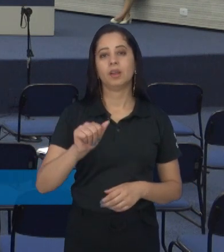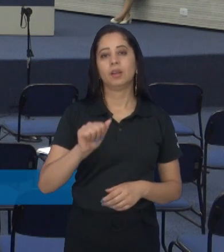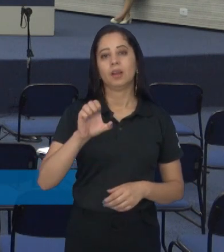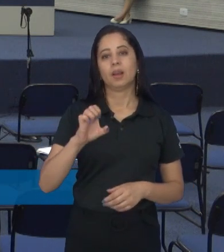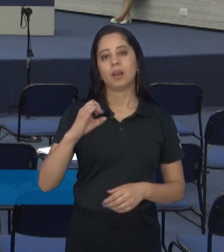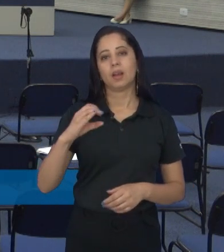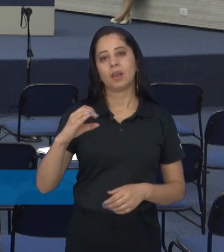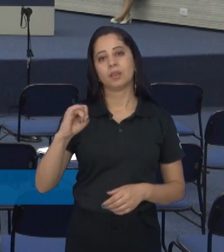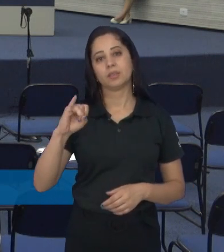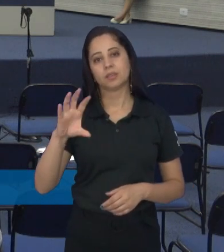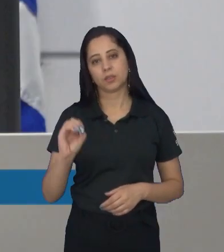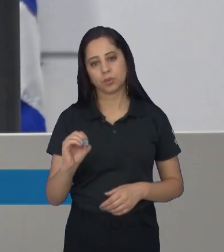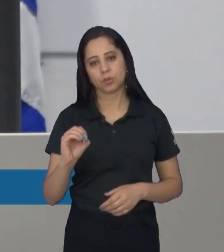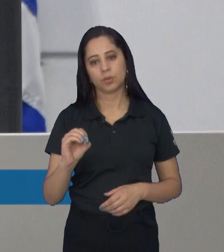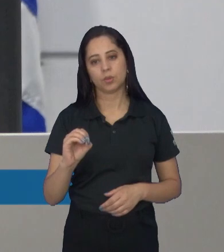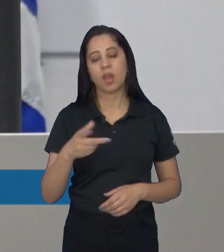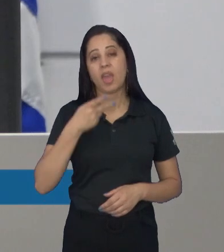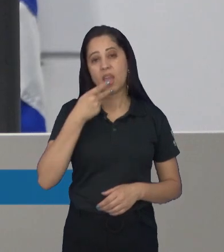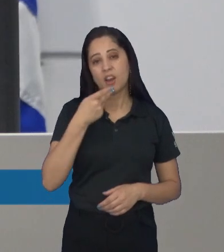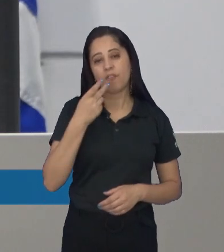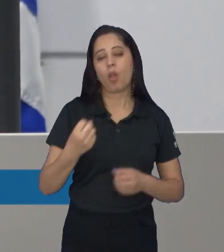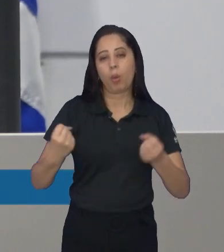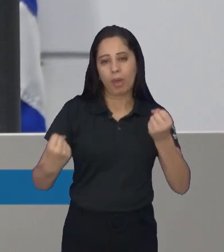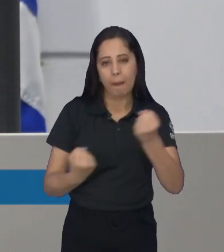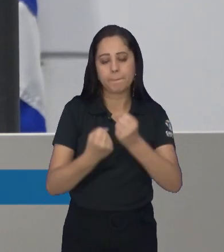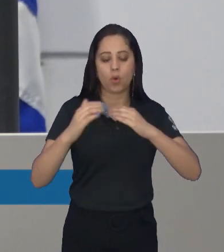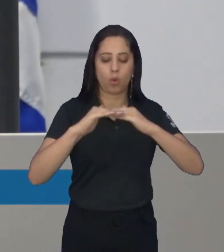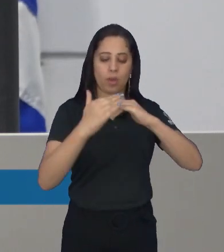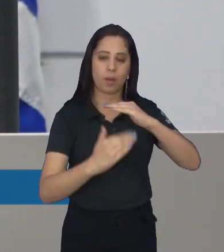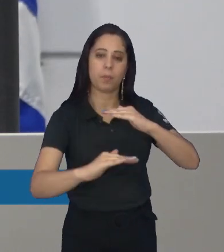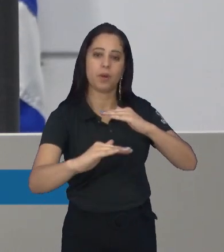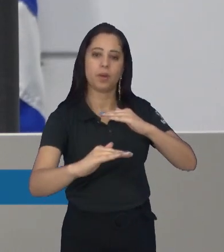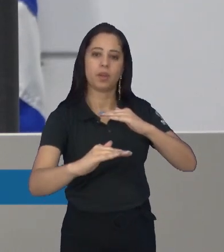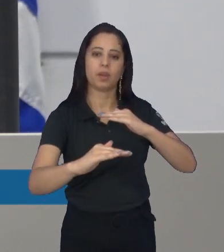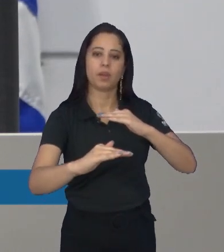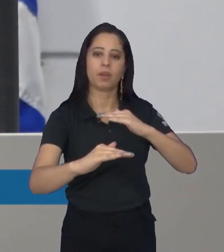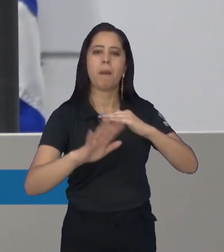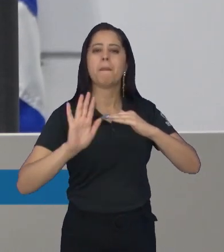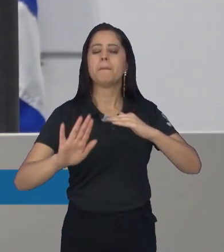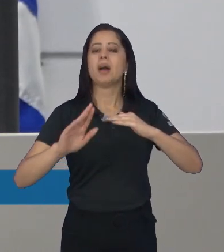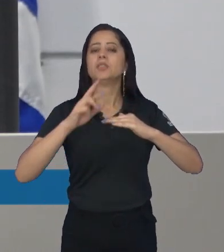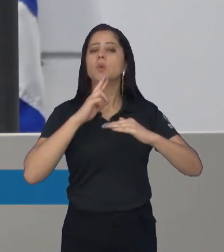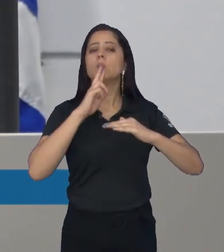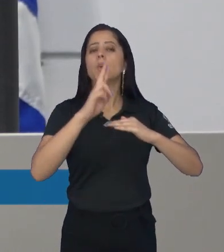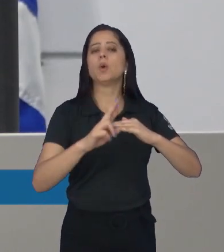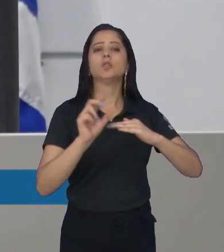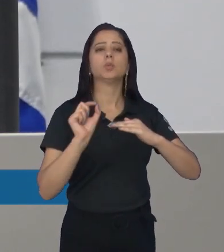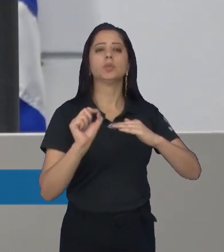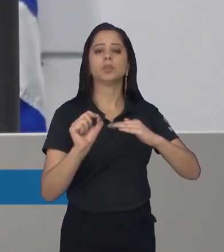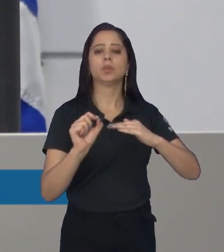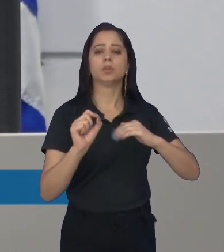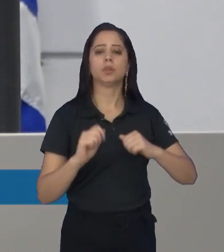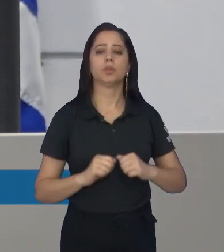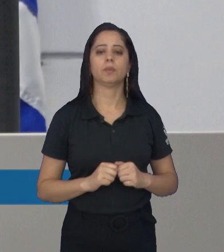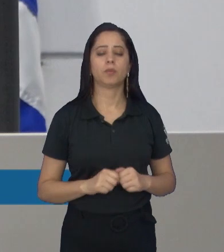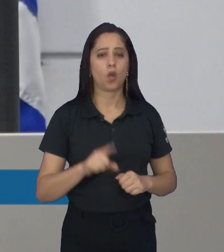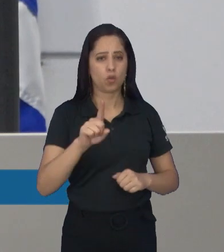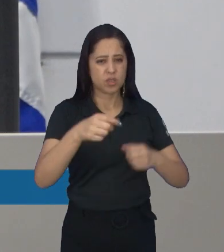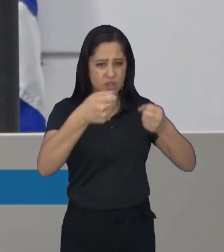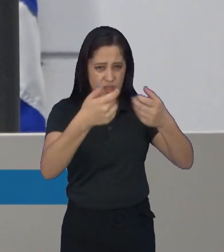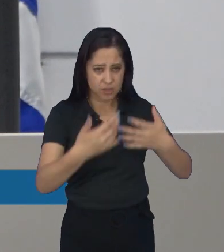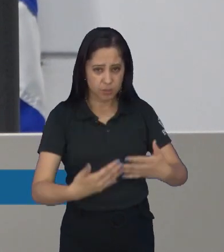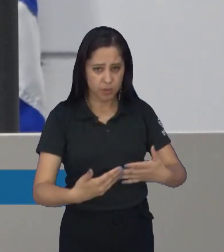contextualizou seu apoio ao banhado falou o que eu vou meter a sua resposta a essa é o seguinte você comentou